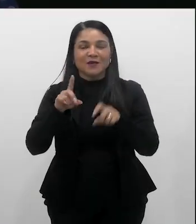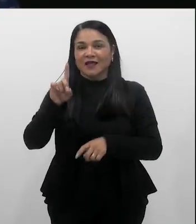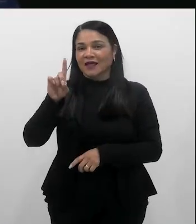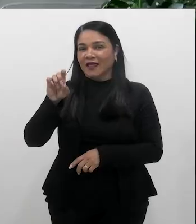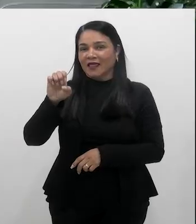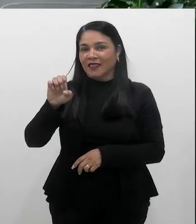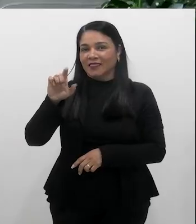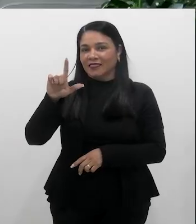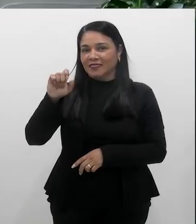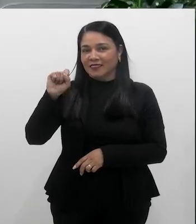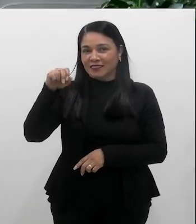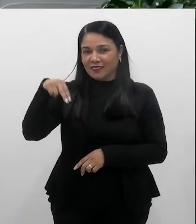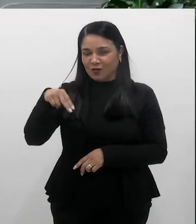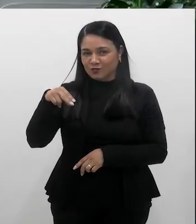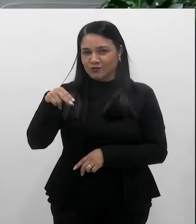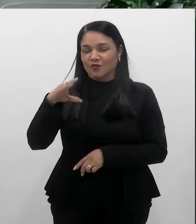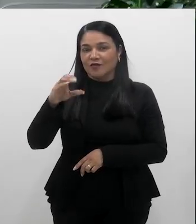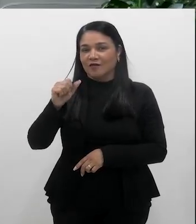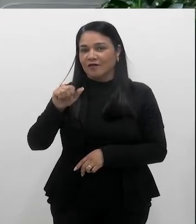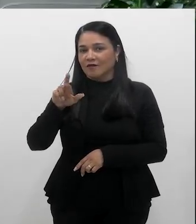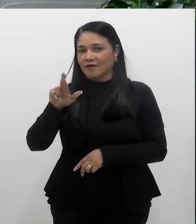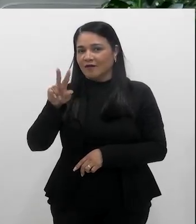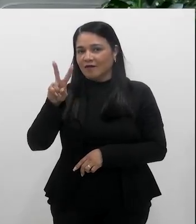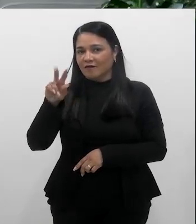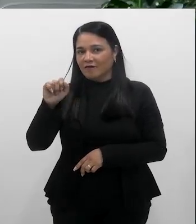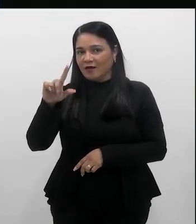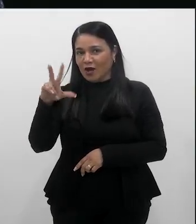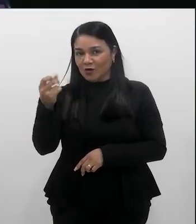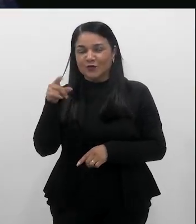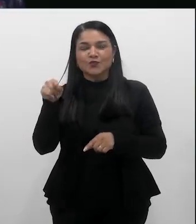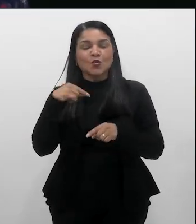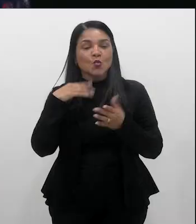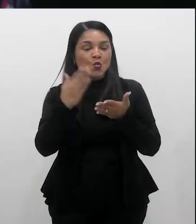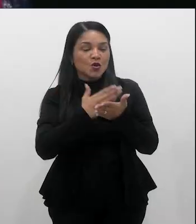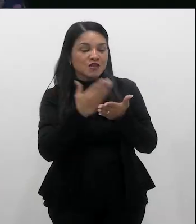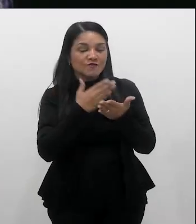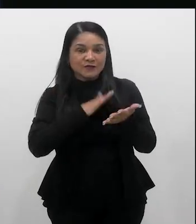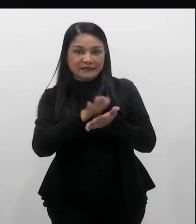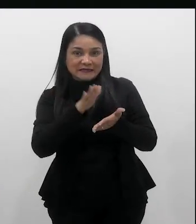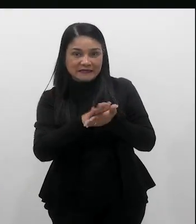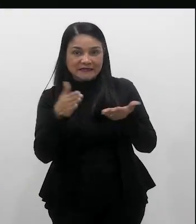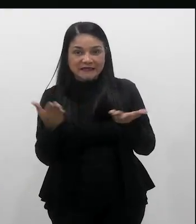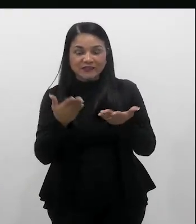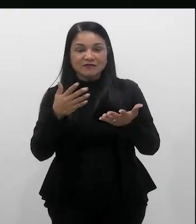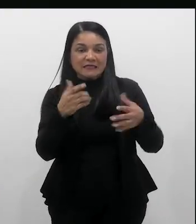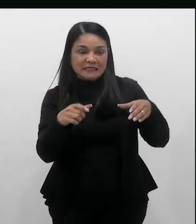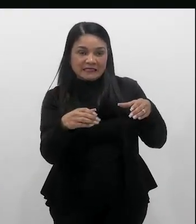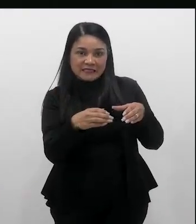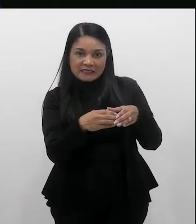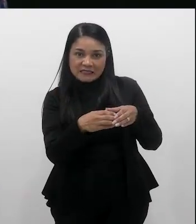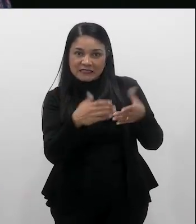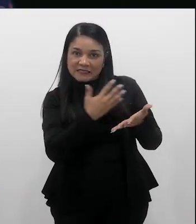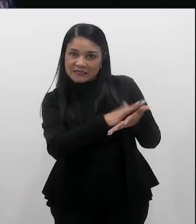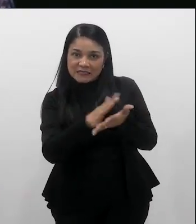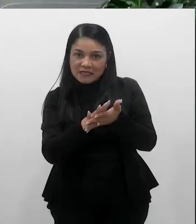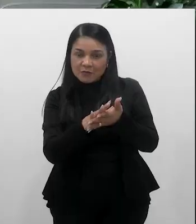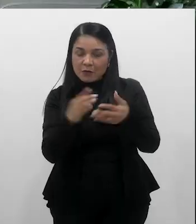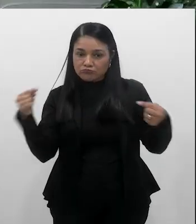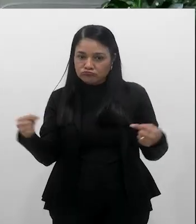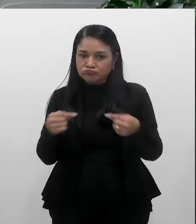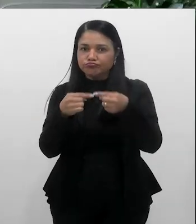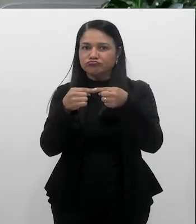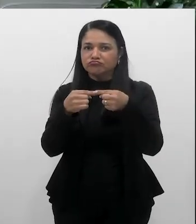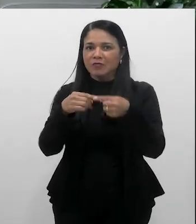Carvalho. Délcio Carvalho. O livro que você acaba de lançar. Eu quero saber qual a tua relação com o samba para chegar no Délcio Carvalho.